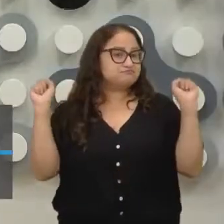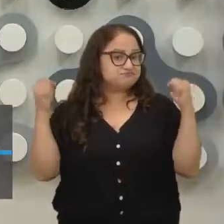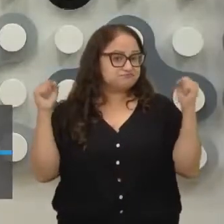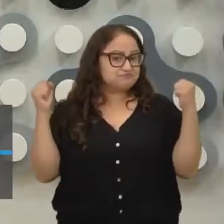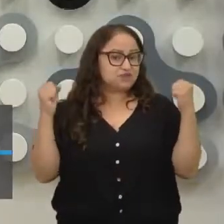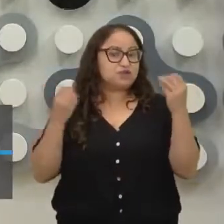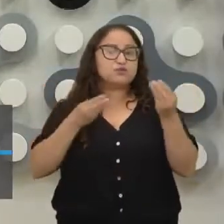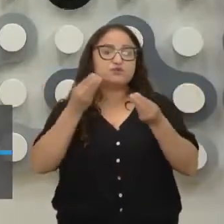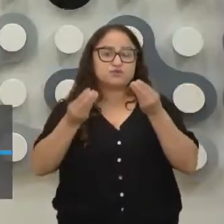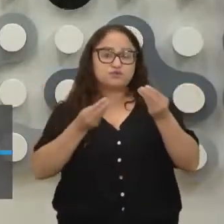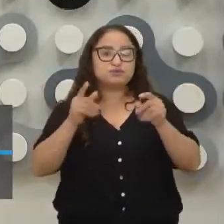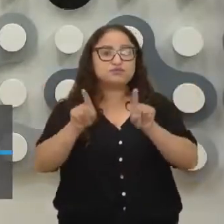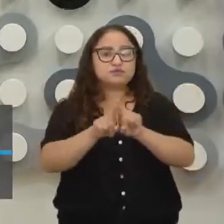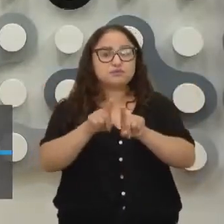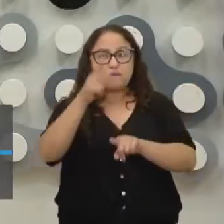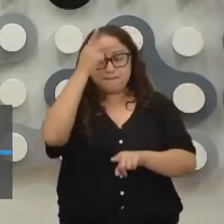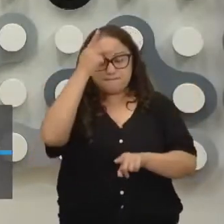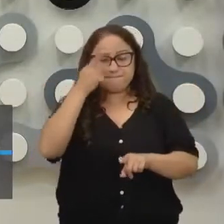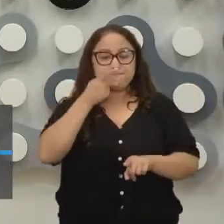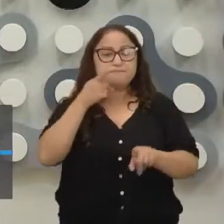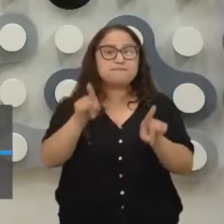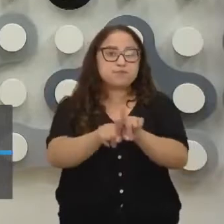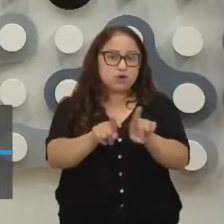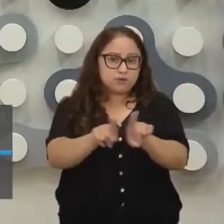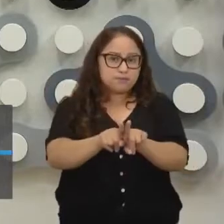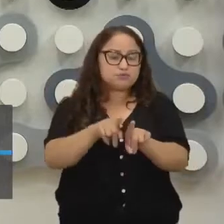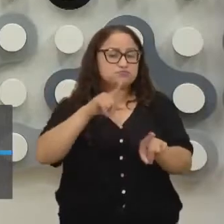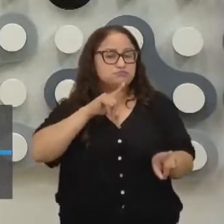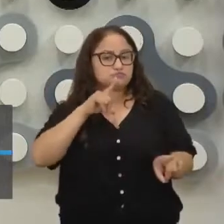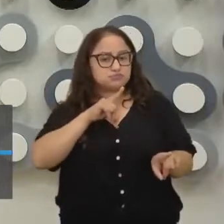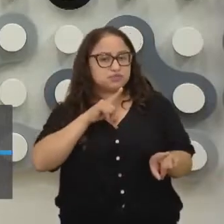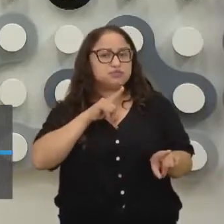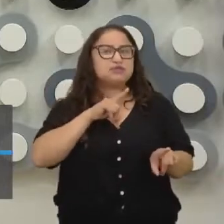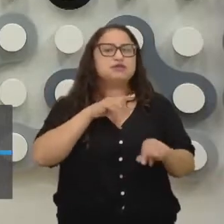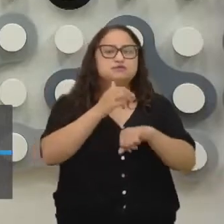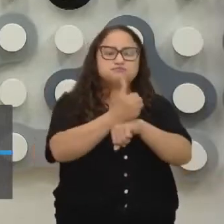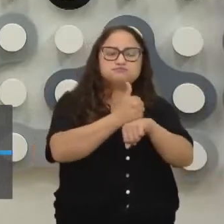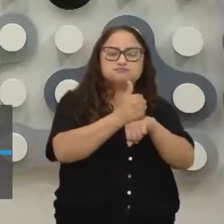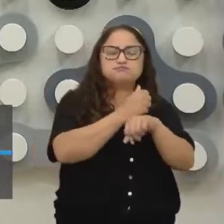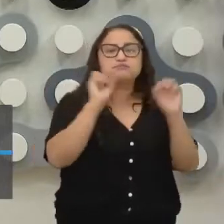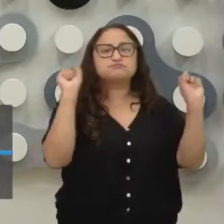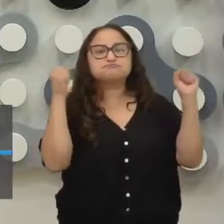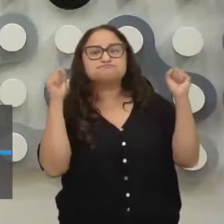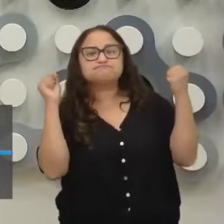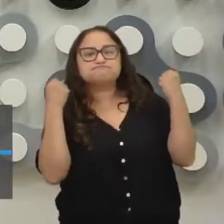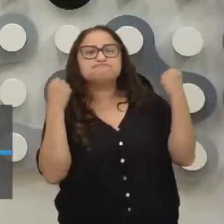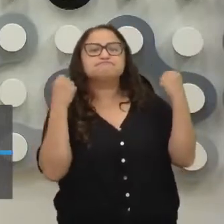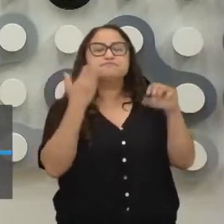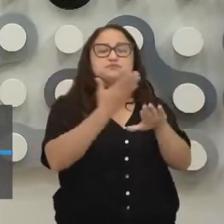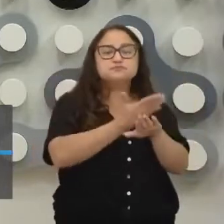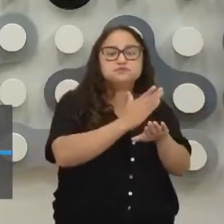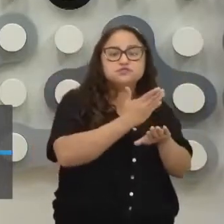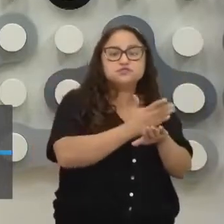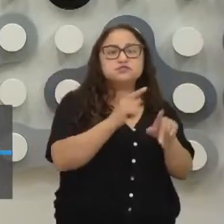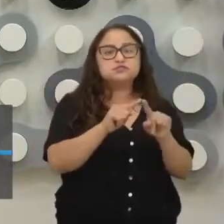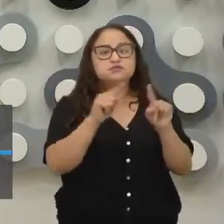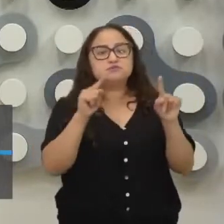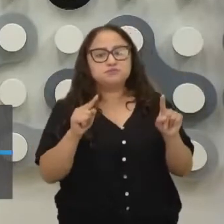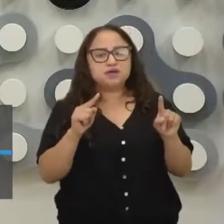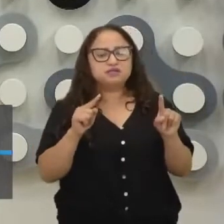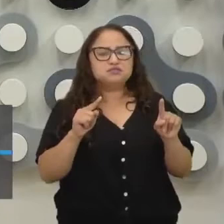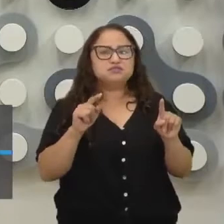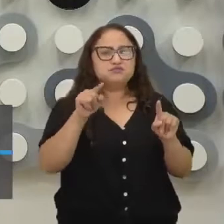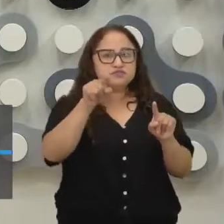como personal, que estão nas academias, que trabalham realmente treinando as pessoas, mas isso não quer dizer que